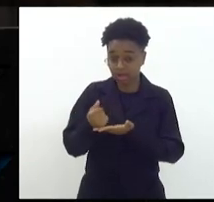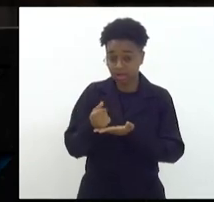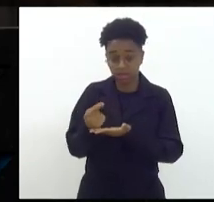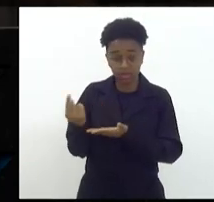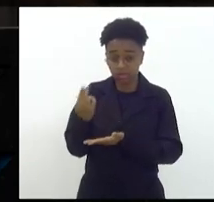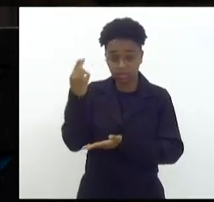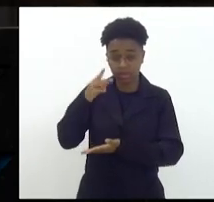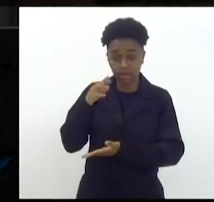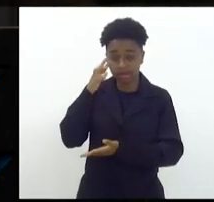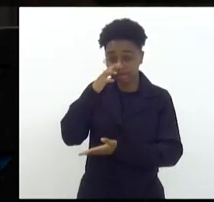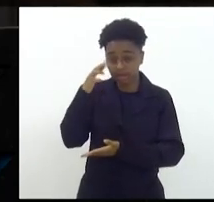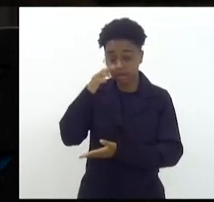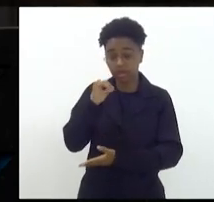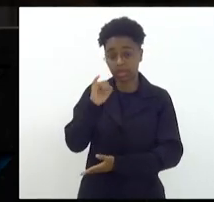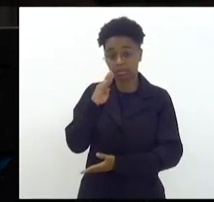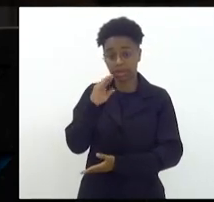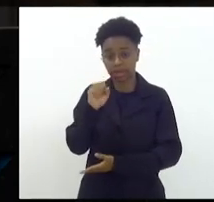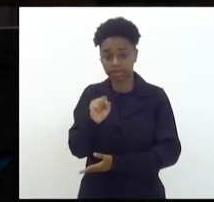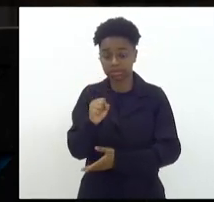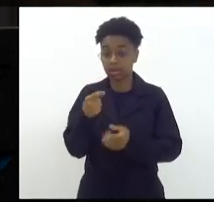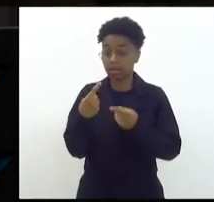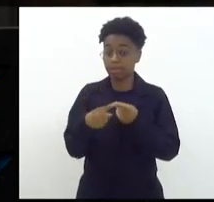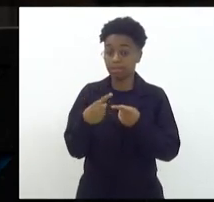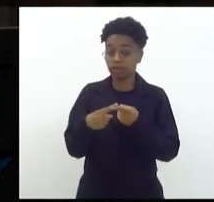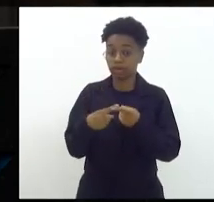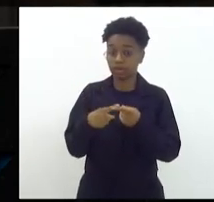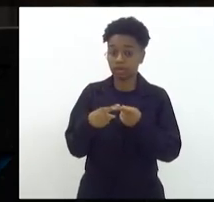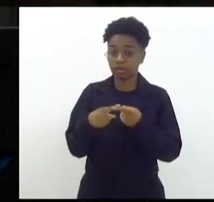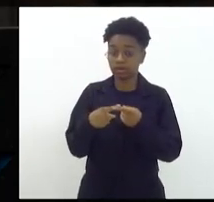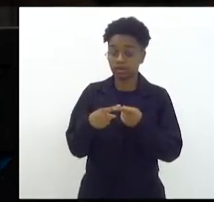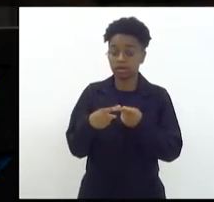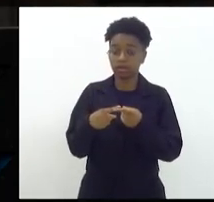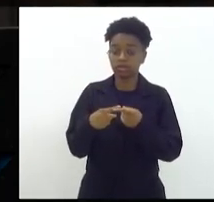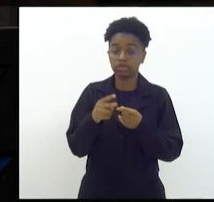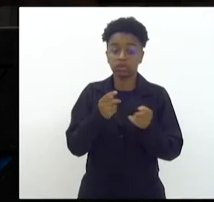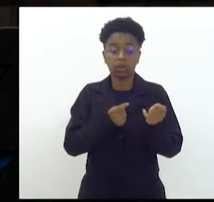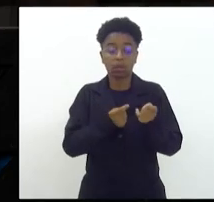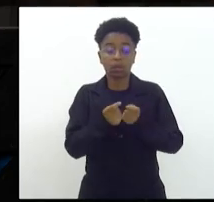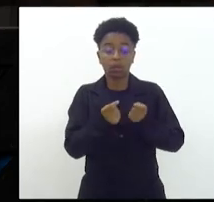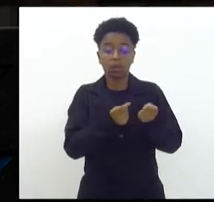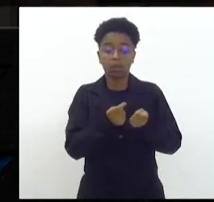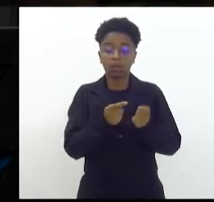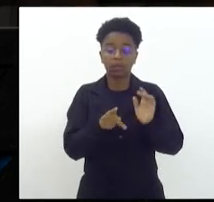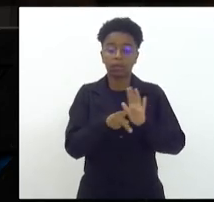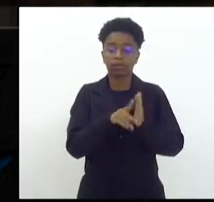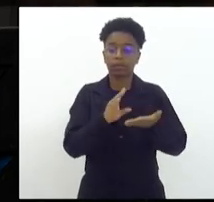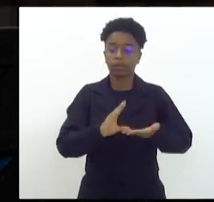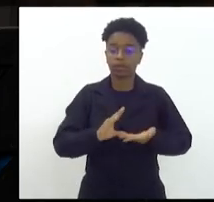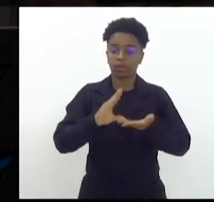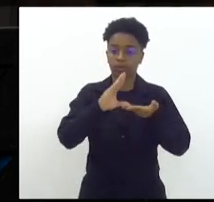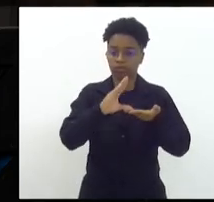fiscalizar o ibs porque estará sobre a égide do Conselho